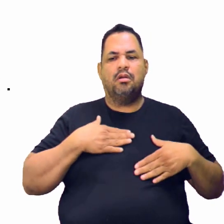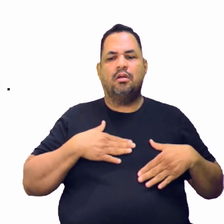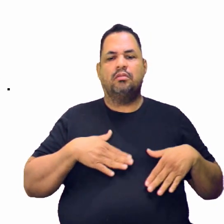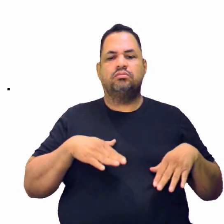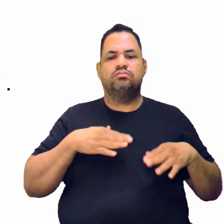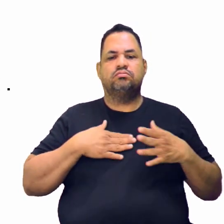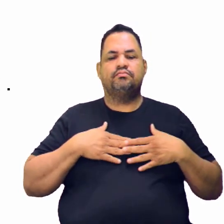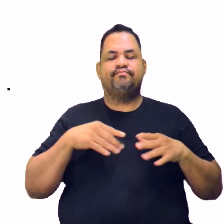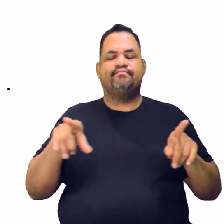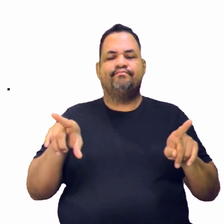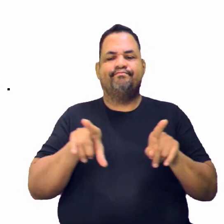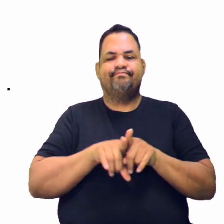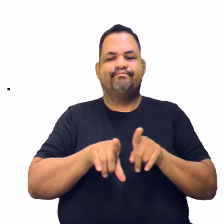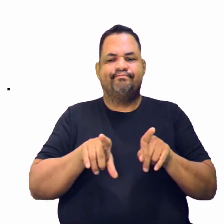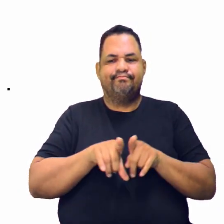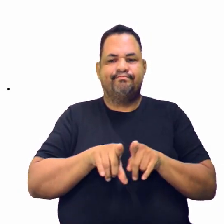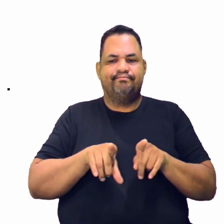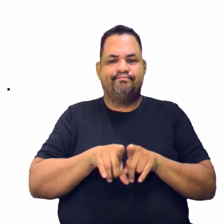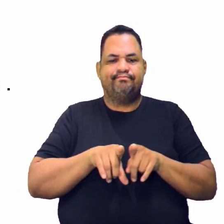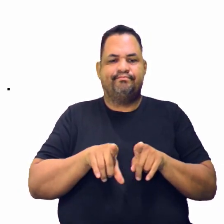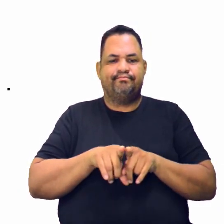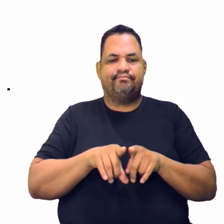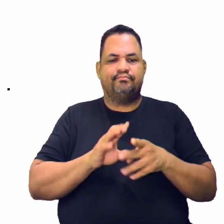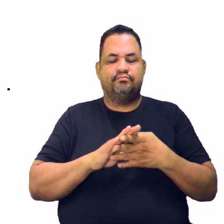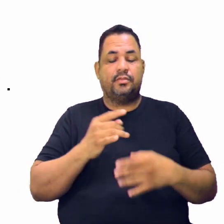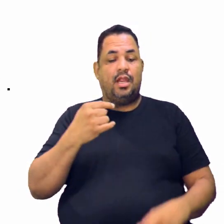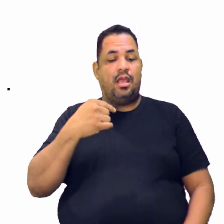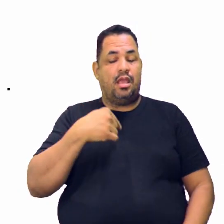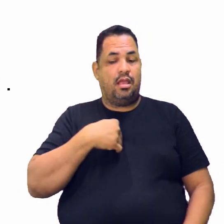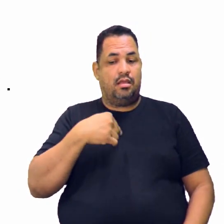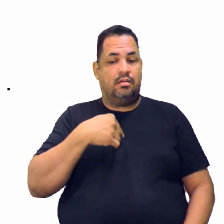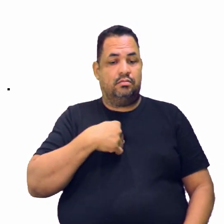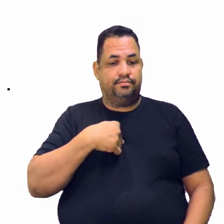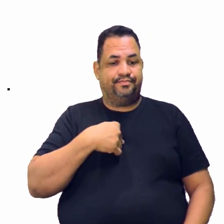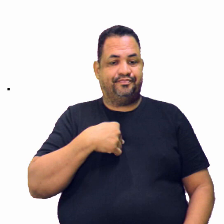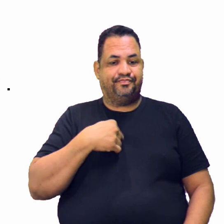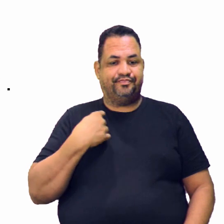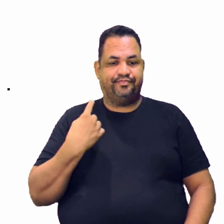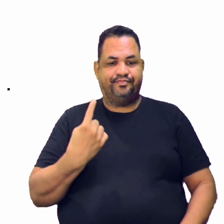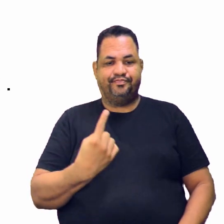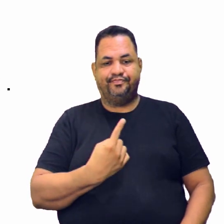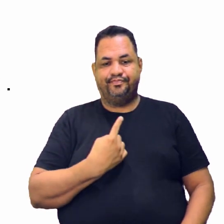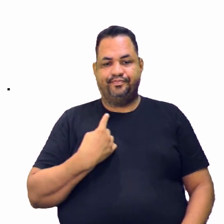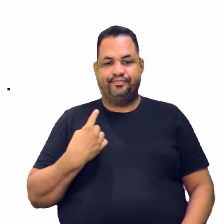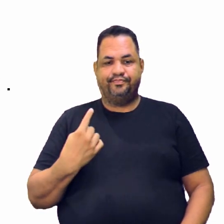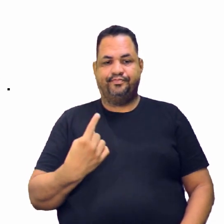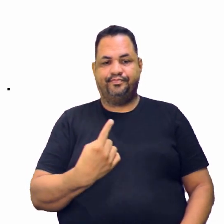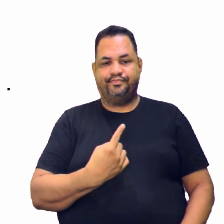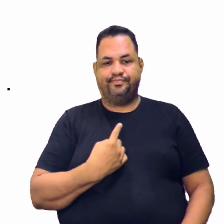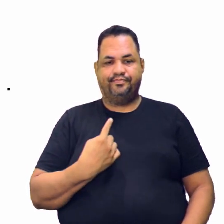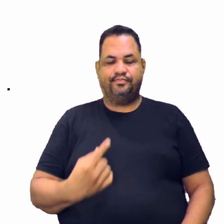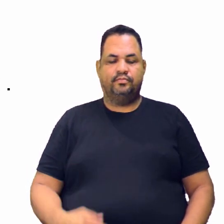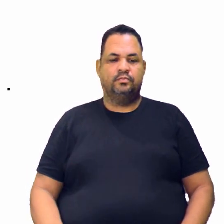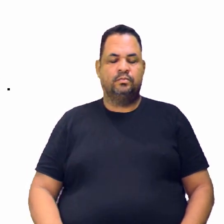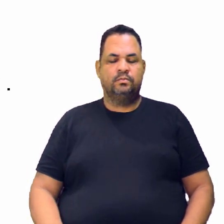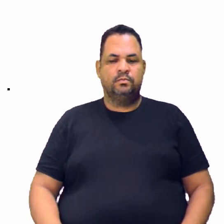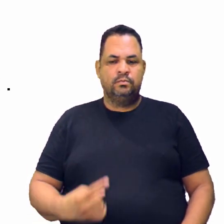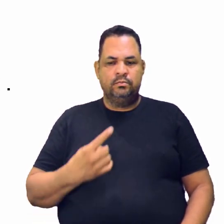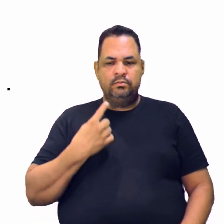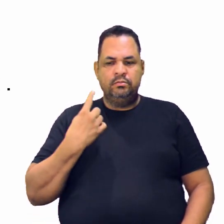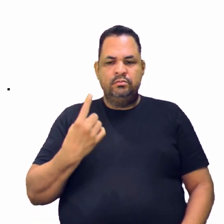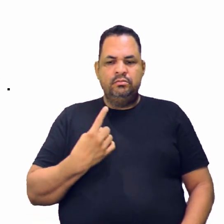Vou devagar também. Quem que fala de devagar? Eu vou, né? Então, o sujeito tá oculto. Então, o sujeito